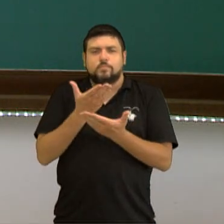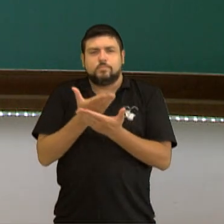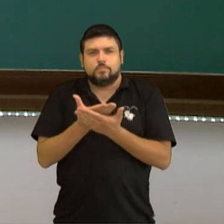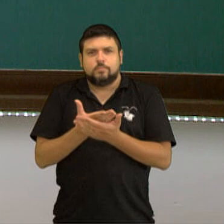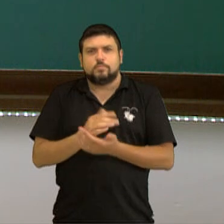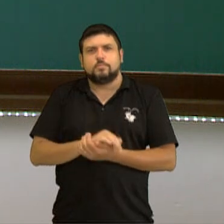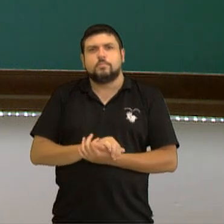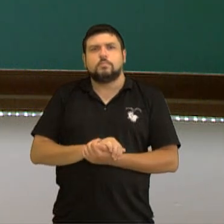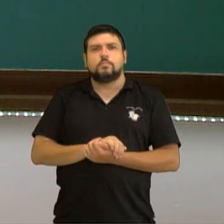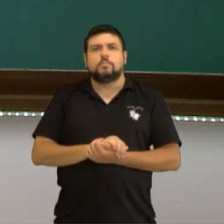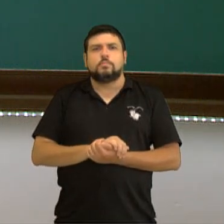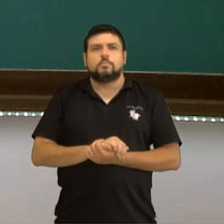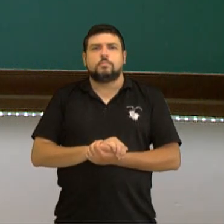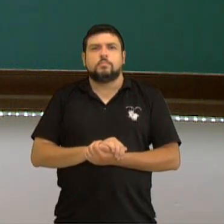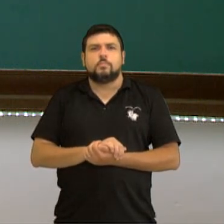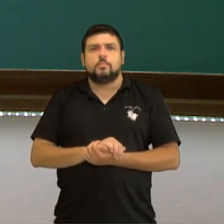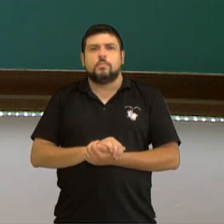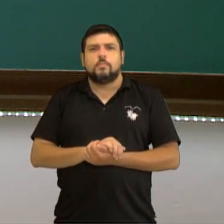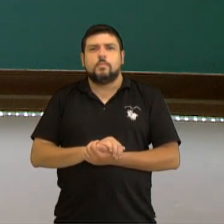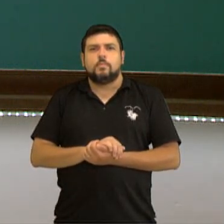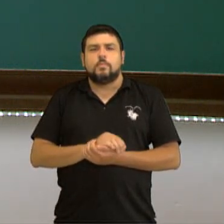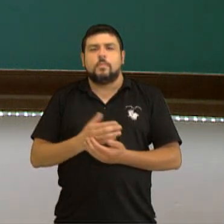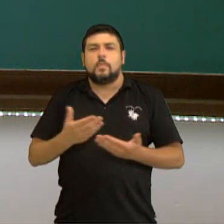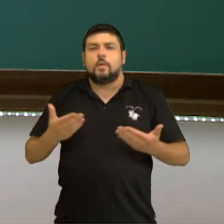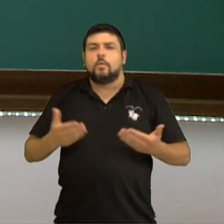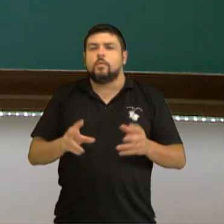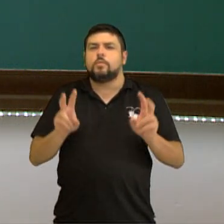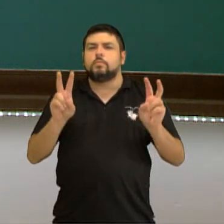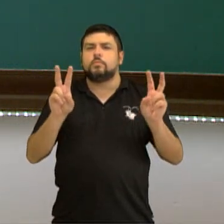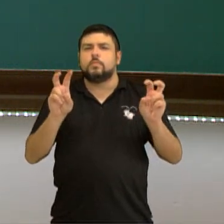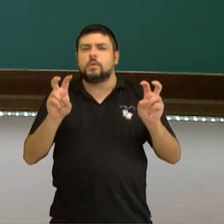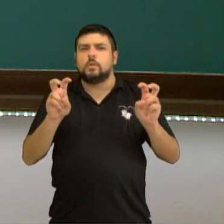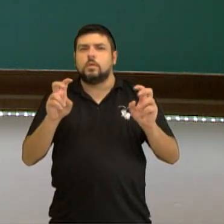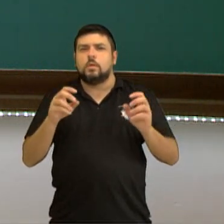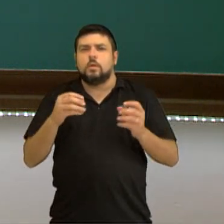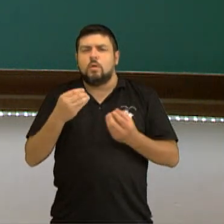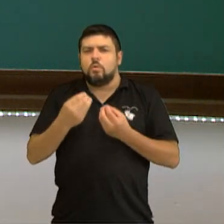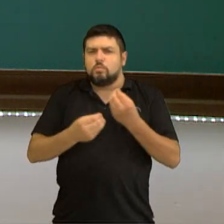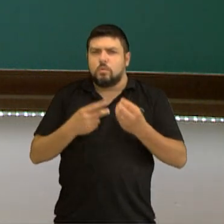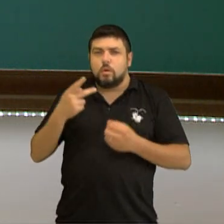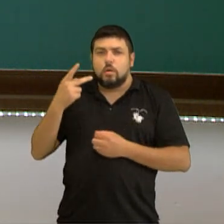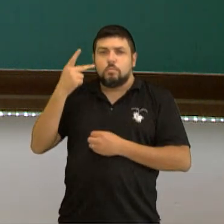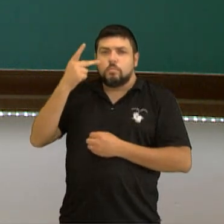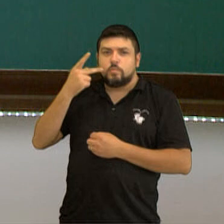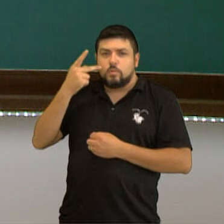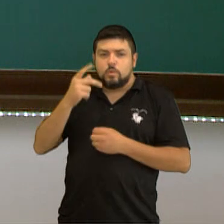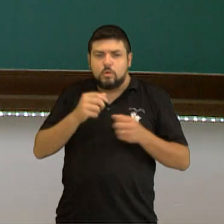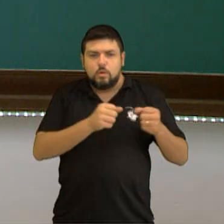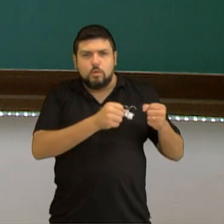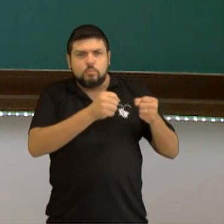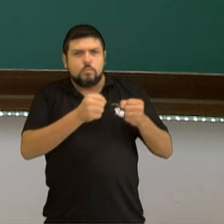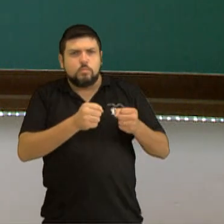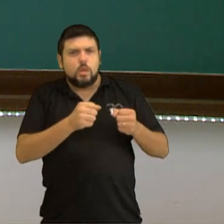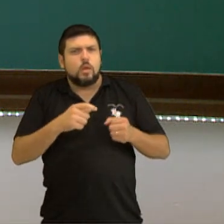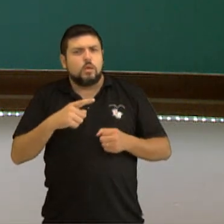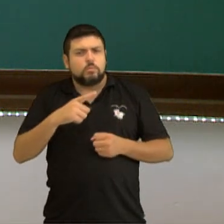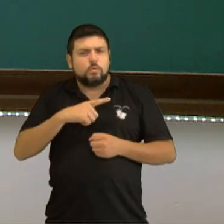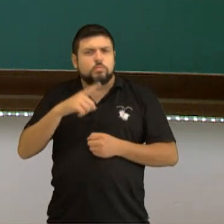retomada. Que nessa aula nós entendemos como a política e o poder estão presentes no nosso